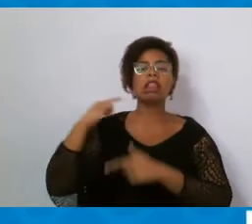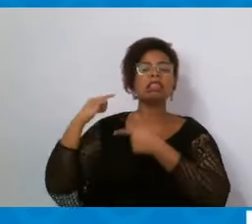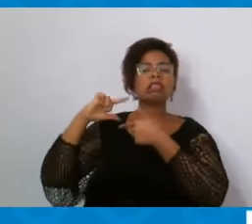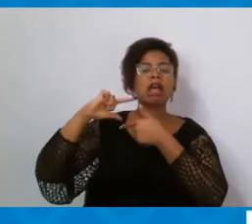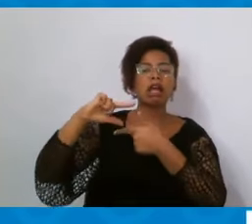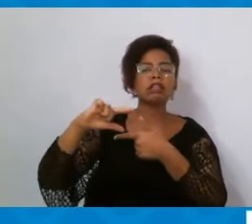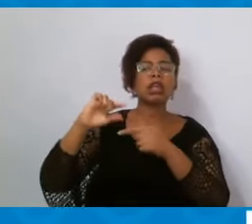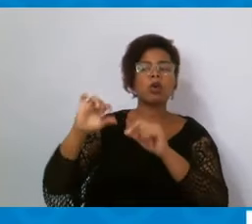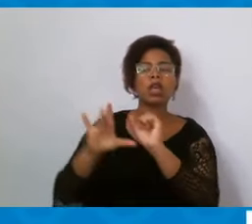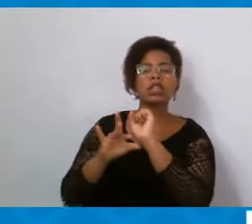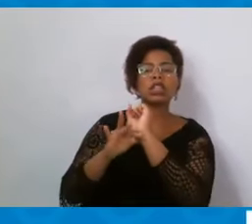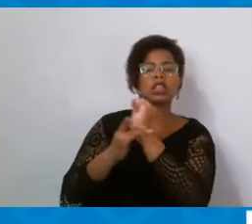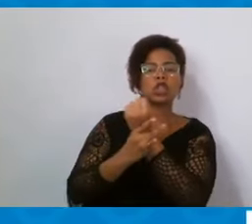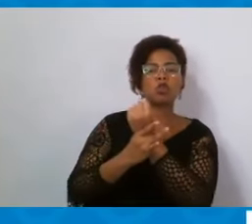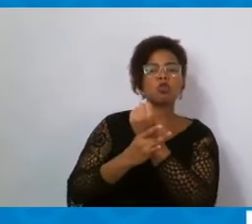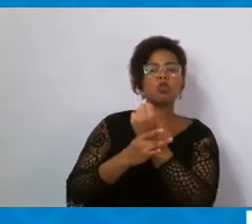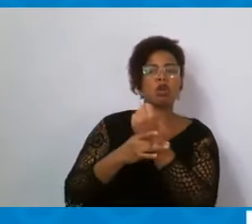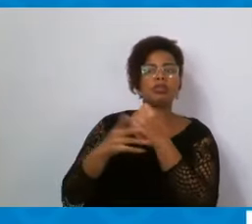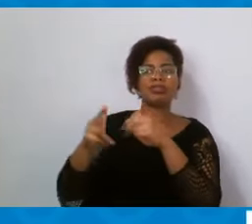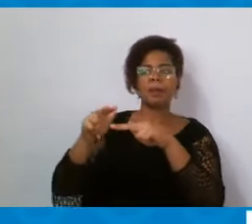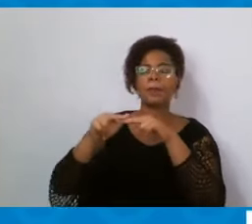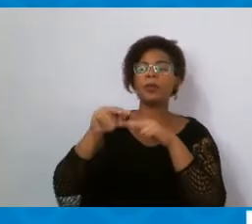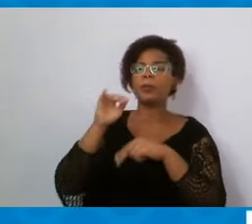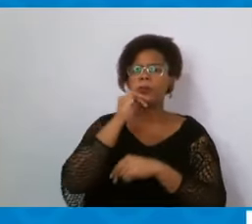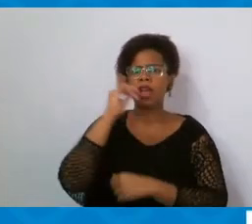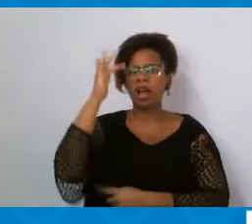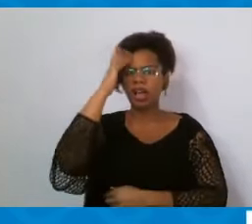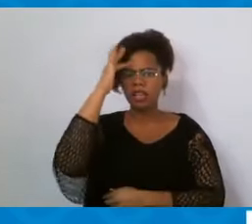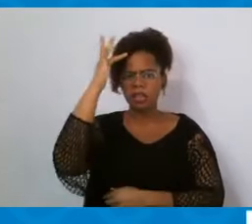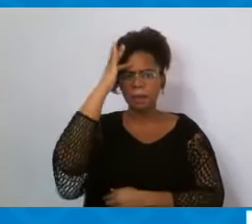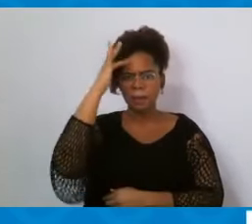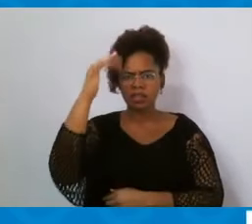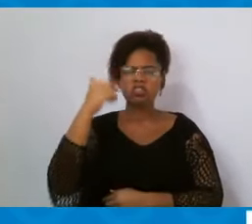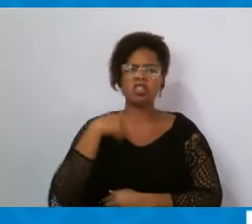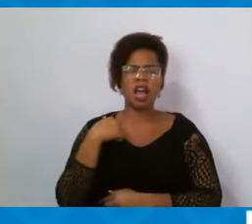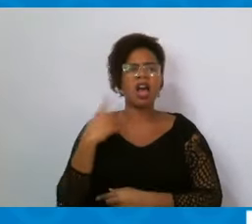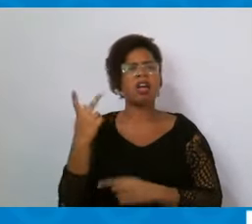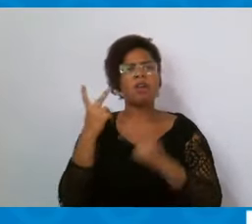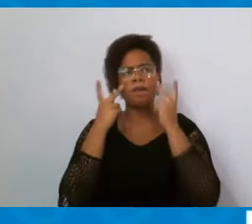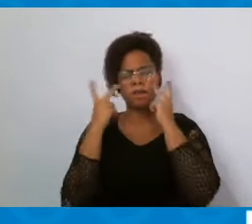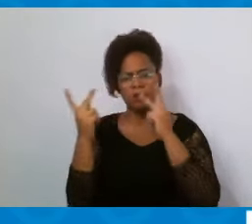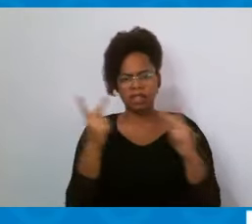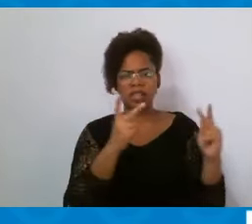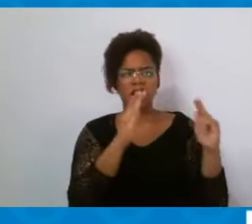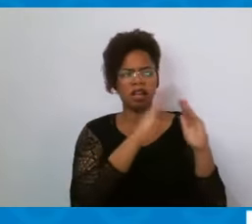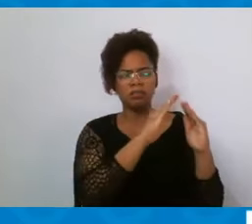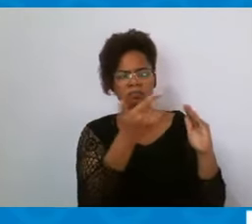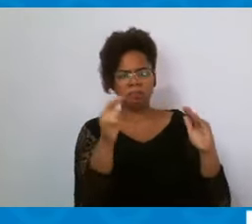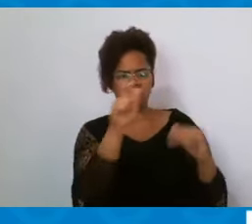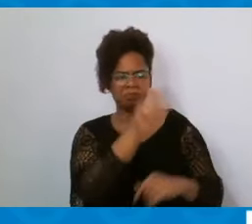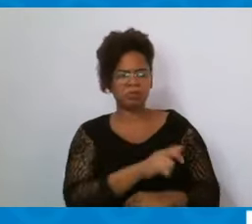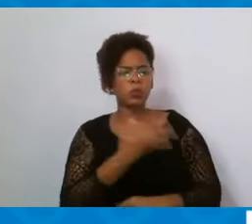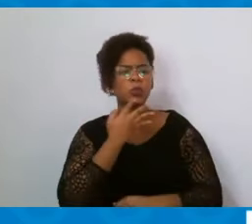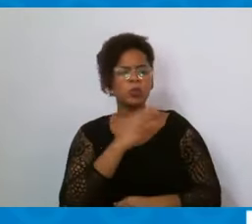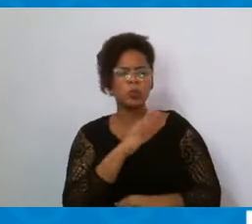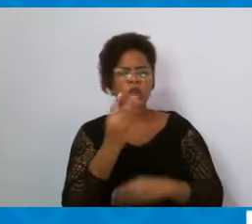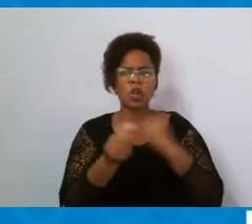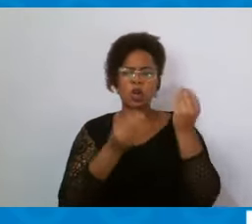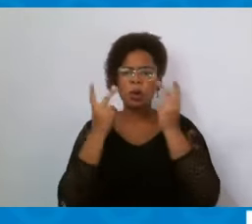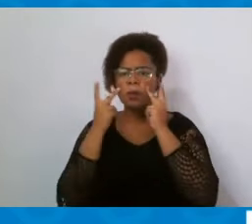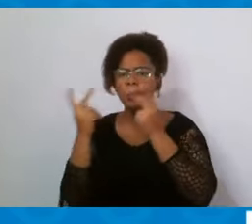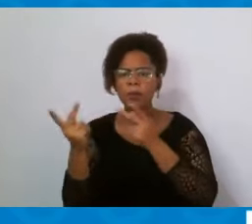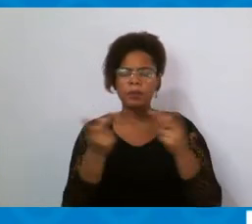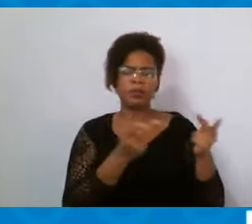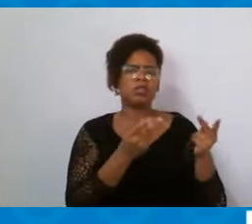esse era um campo de práticas relacionado a parentescos, né? Você ia para a casa de um